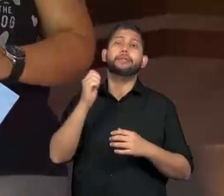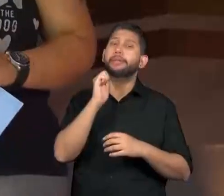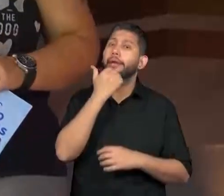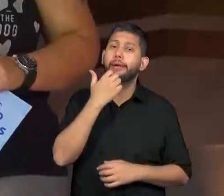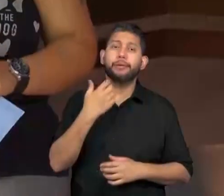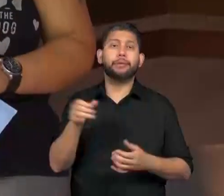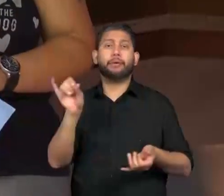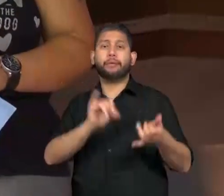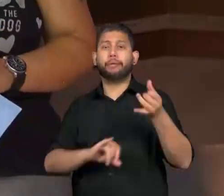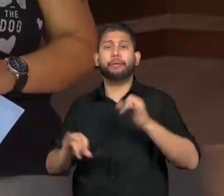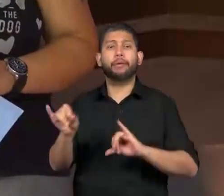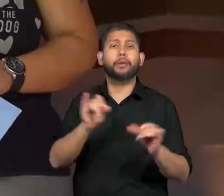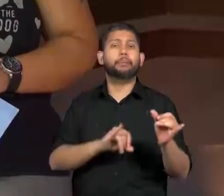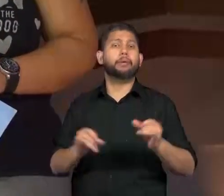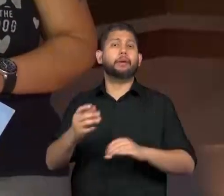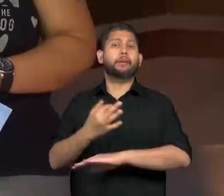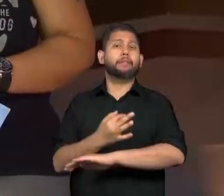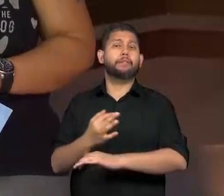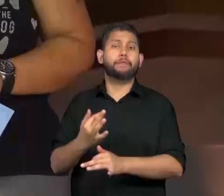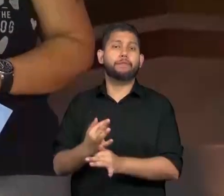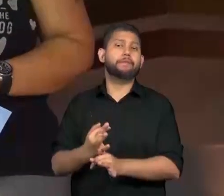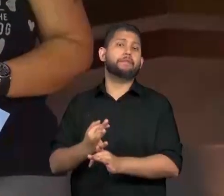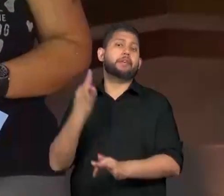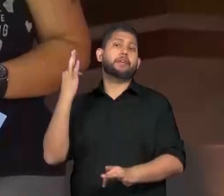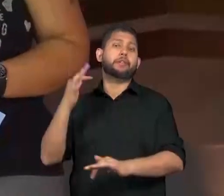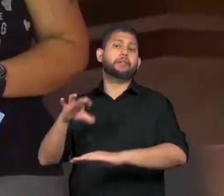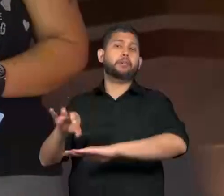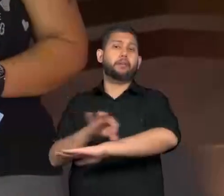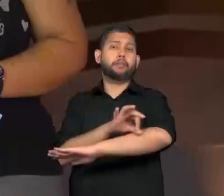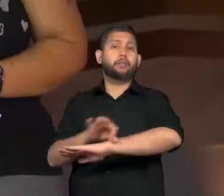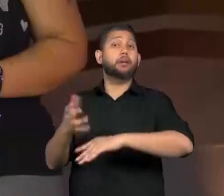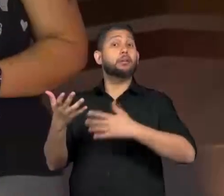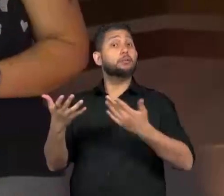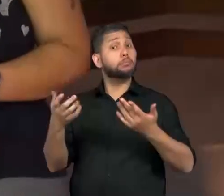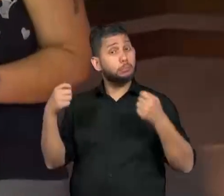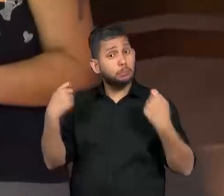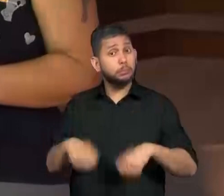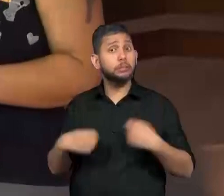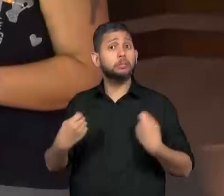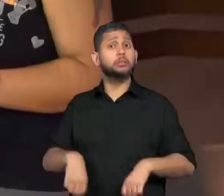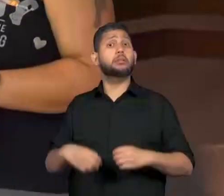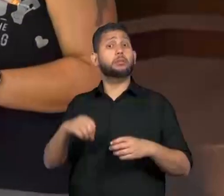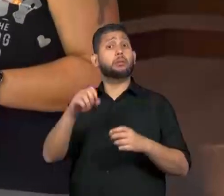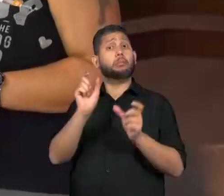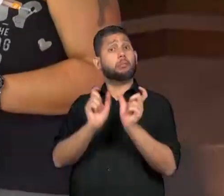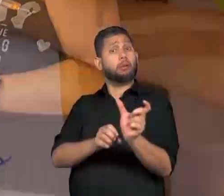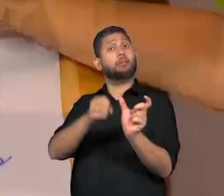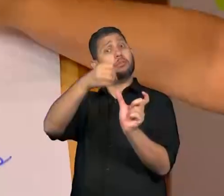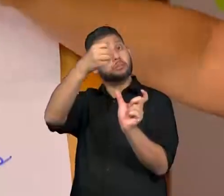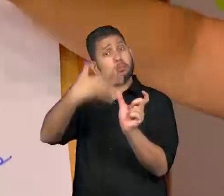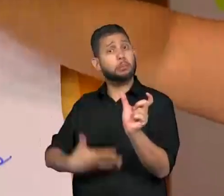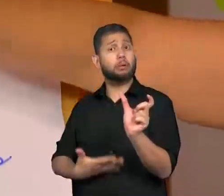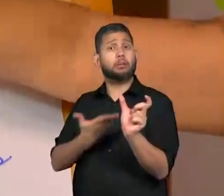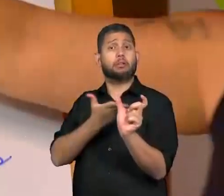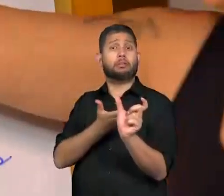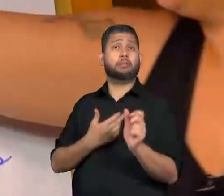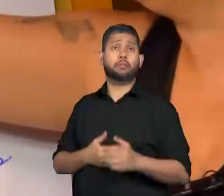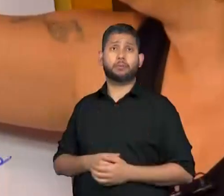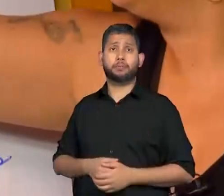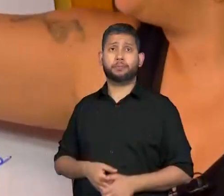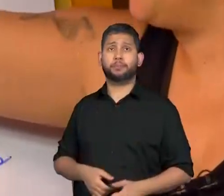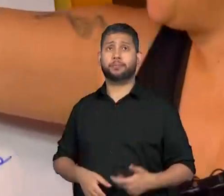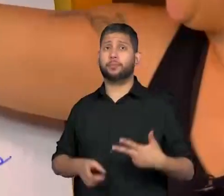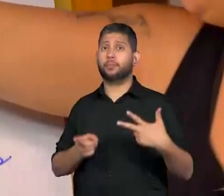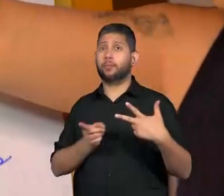astrofísica, química, eu vou ter um conceito específico que será explicado. E aí eu chego para mais um termo aqui, ó. Eu